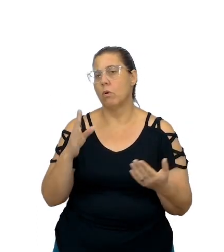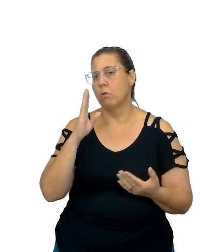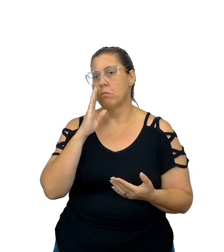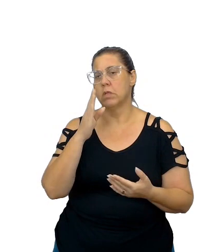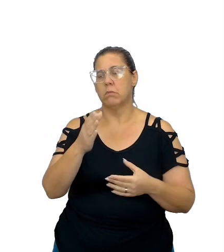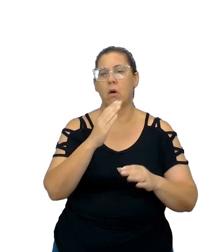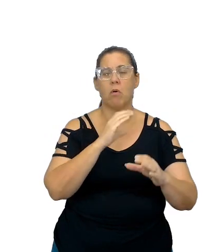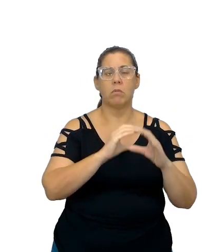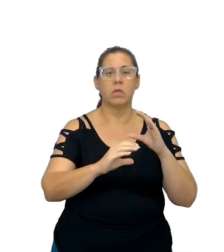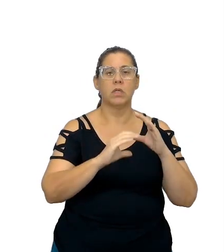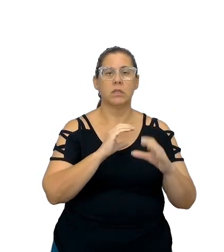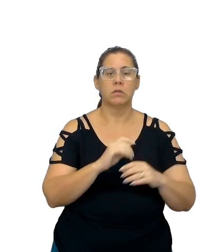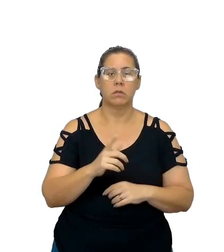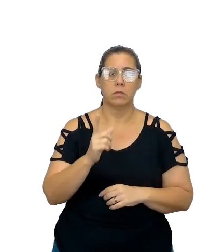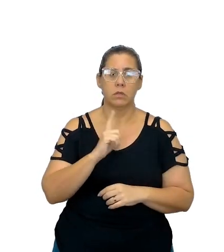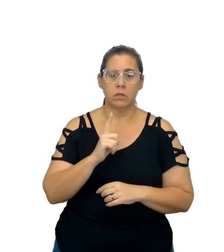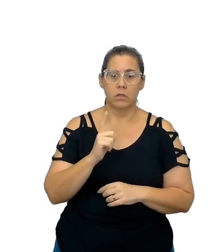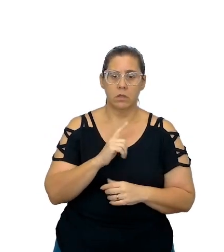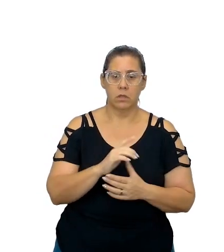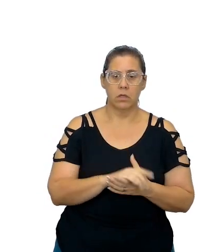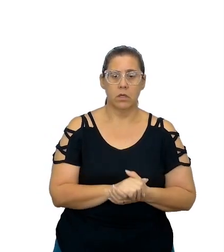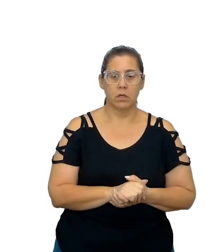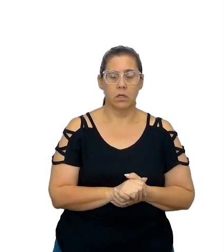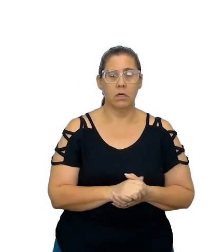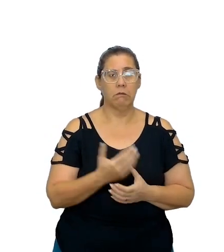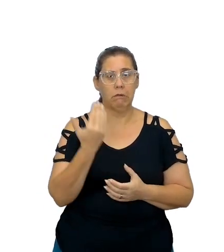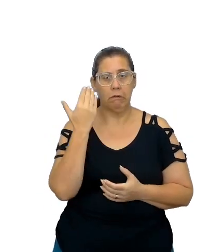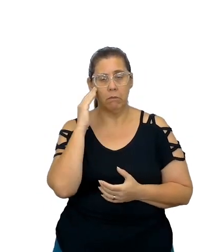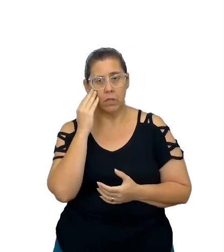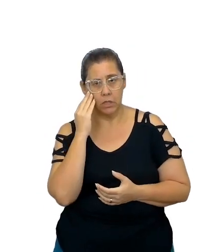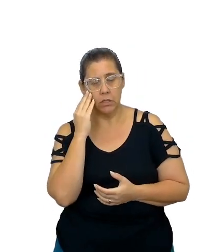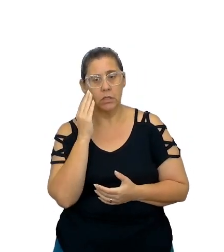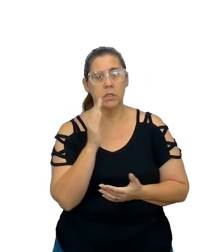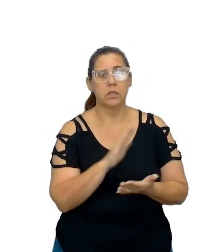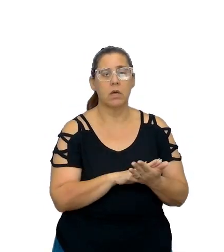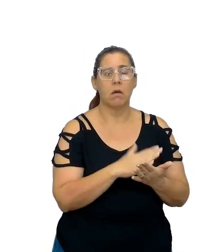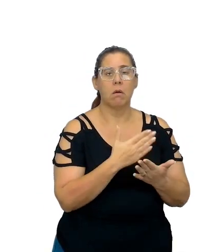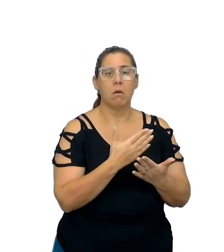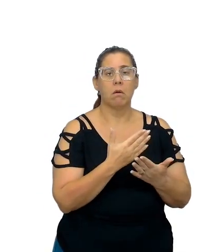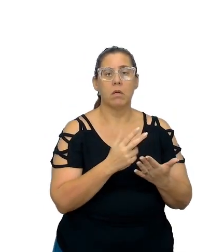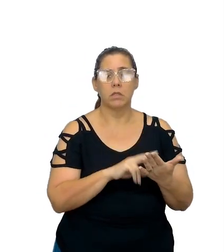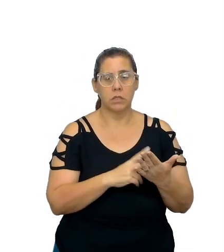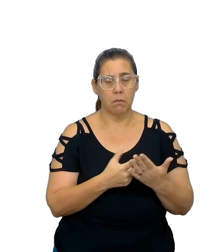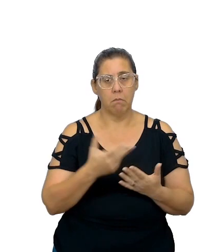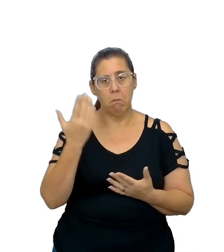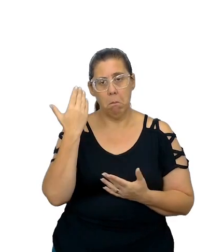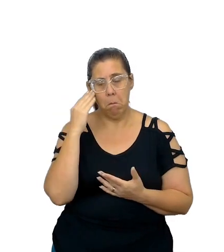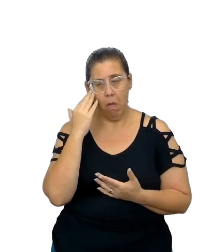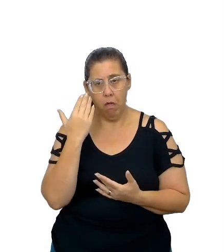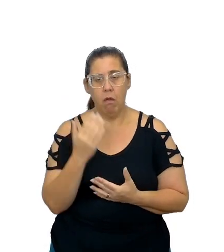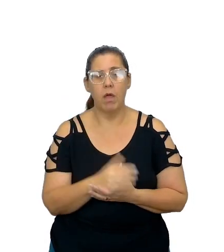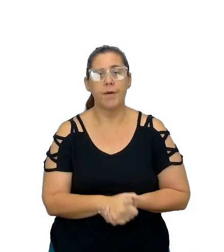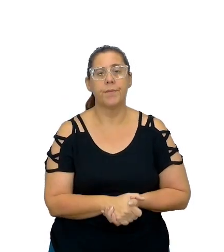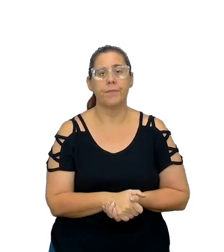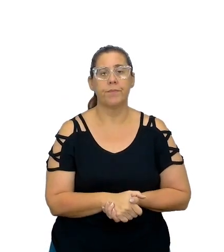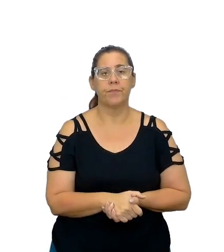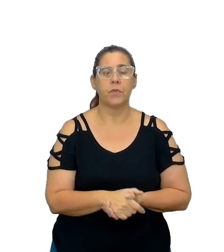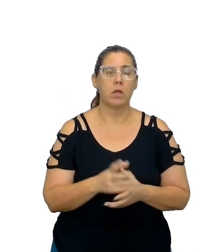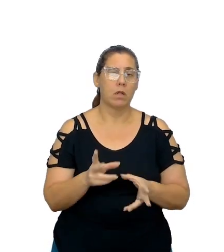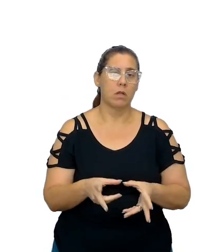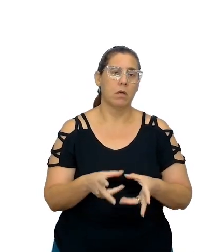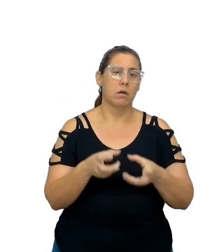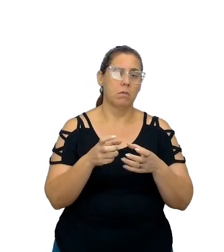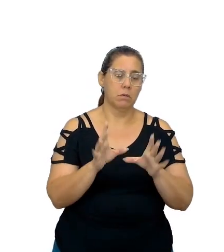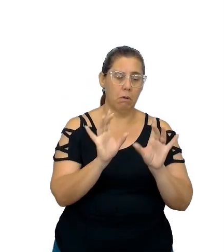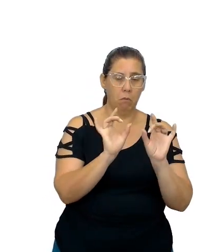comunicação deles, né? Aí nós temos a transmissão de saberes, a transmissão e construção de saberes, tá? Numa perspectiva